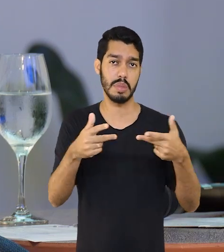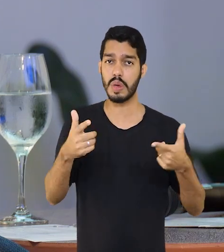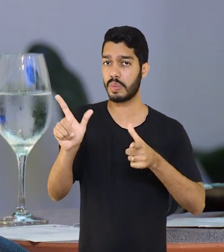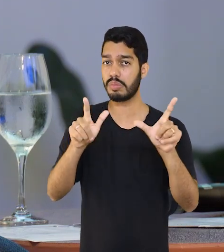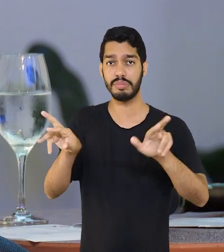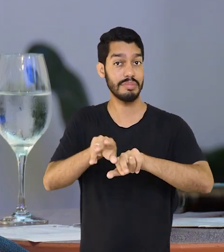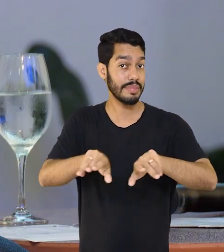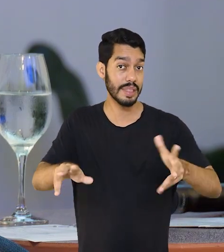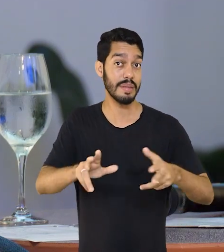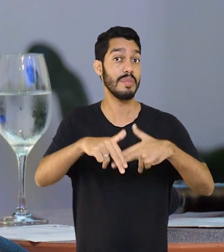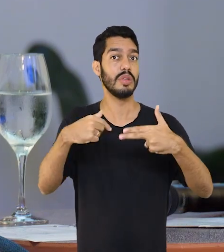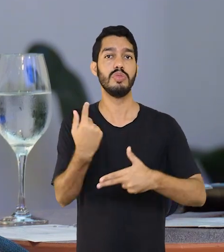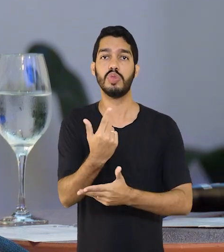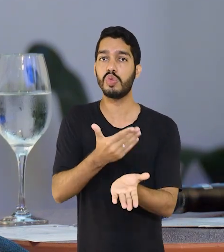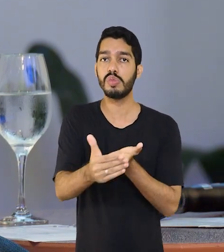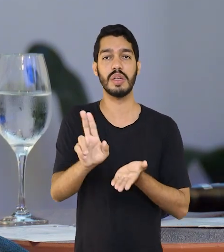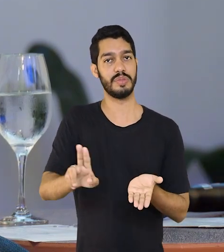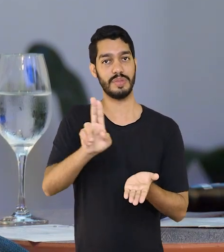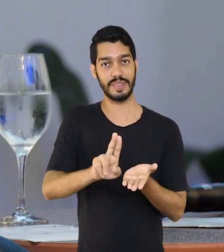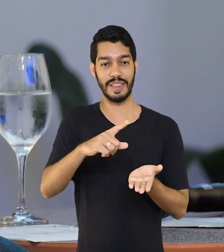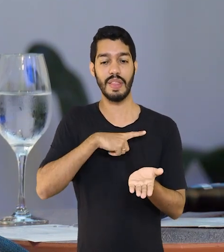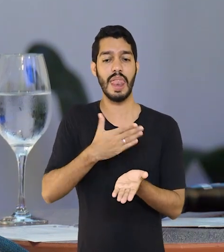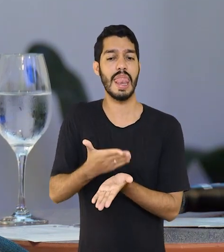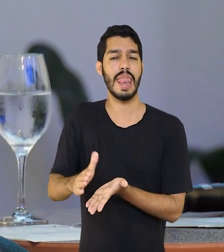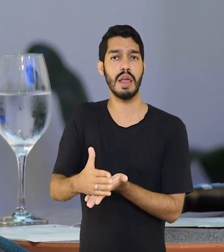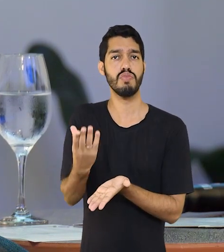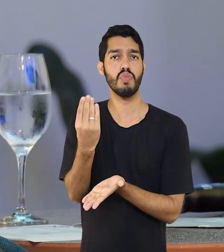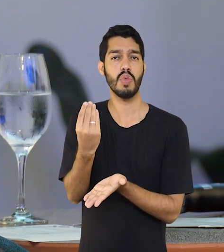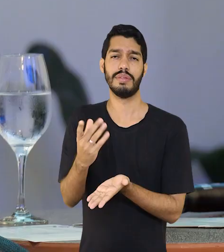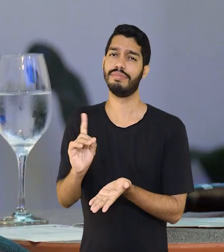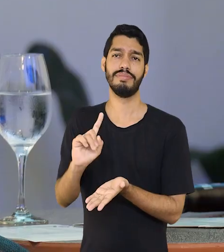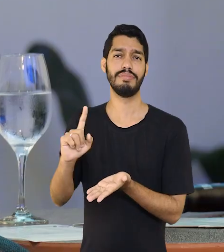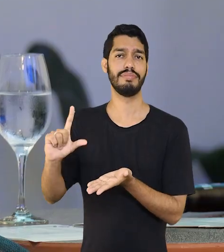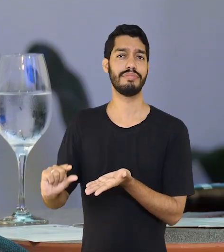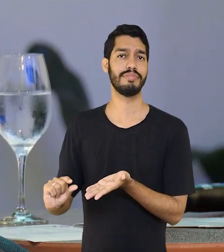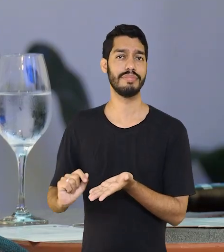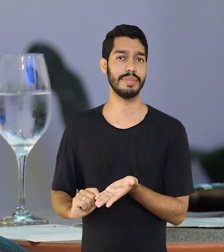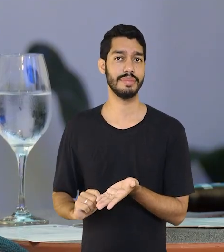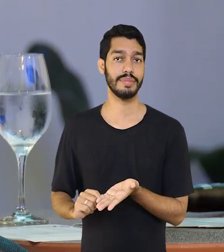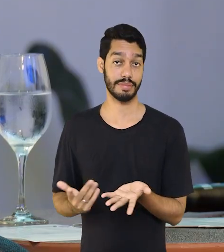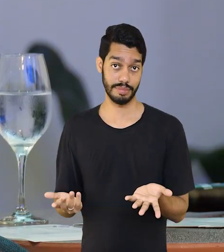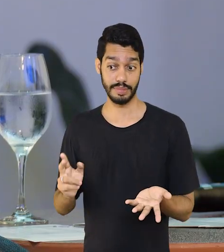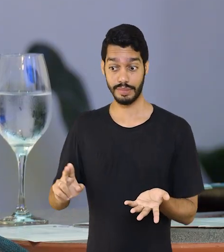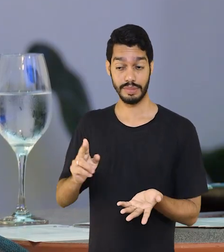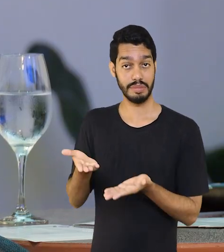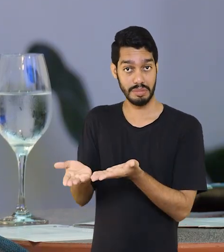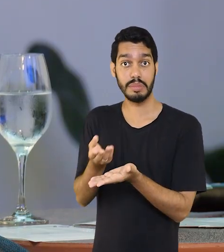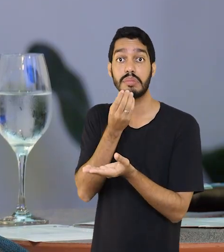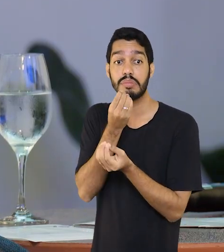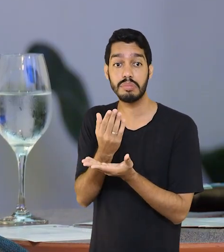você começa a utilizar, você elimina desperdício. O grande barato desses usos